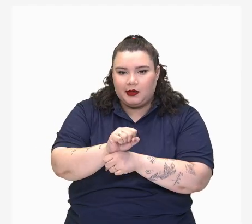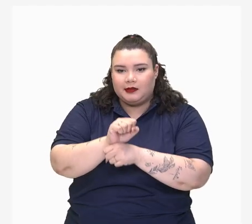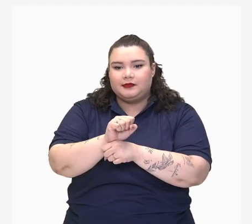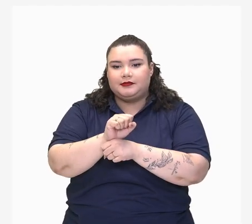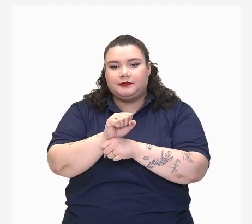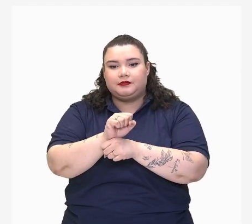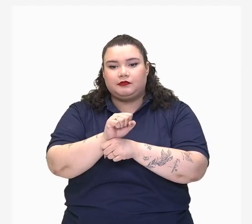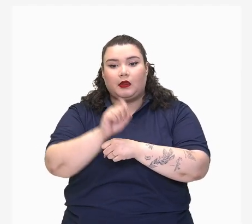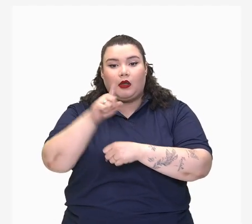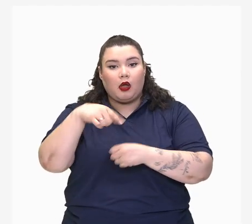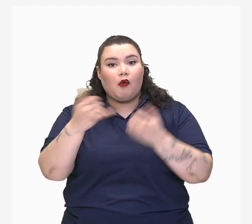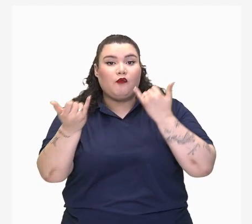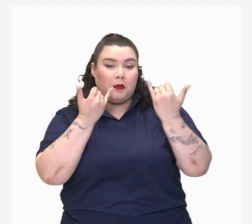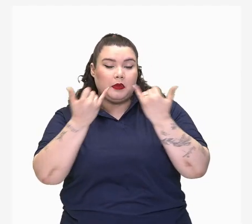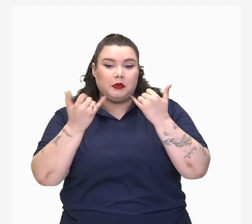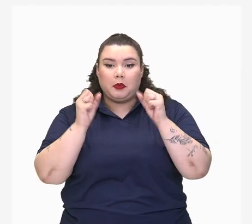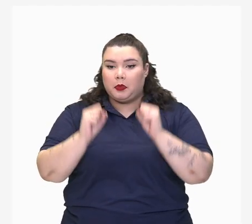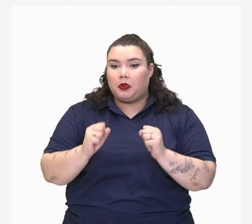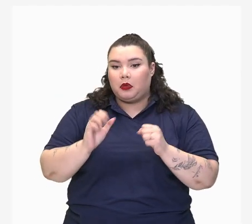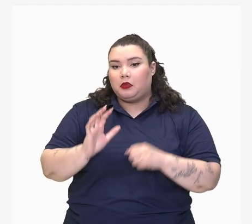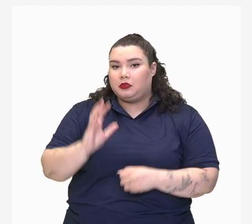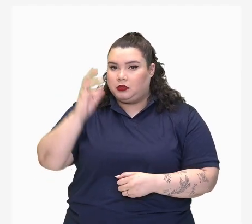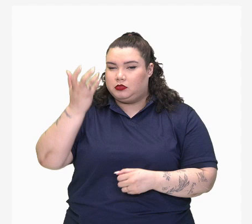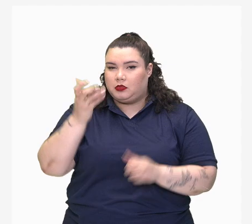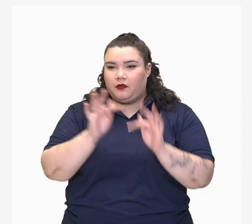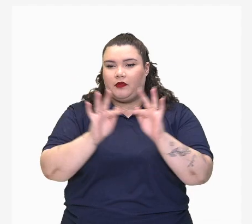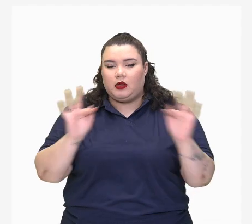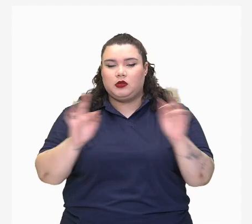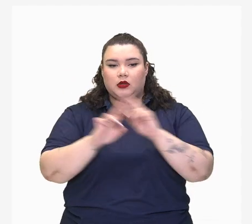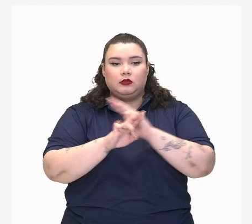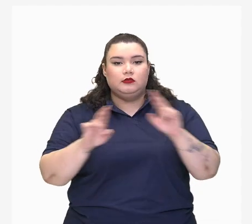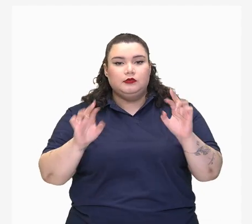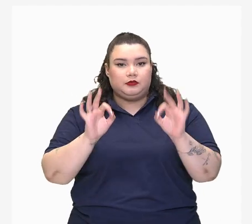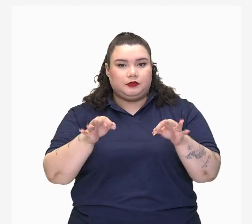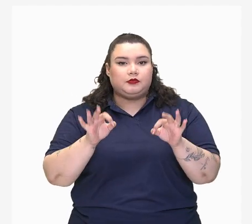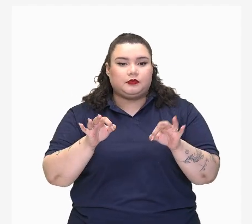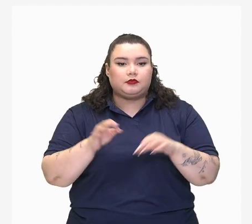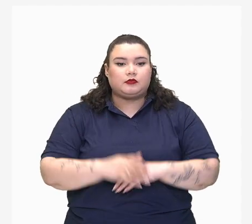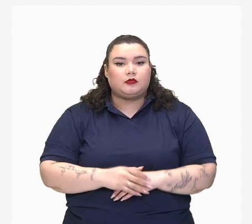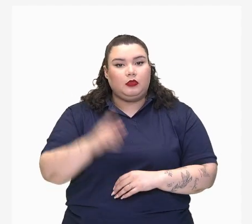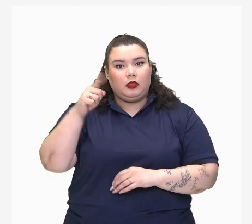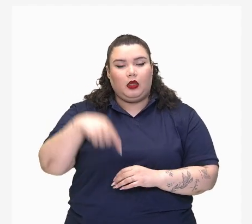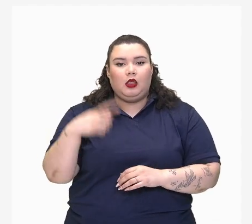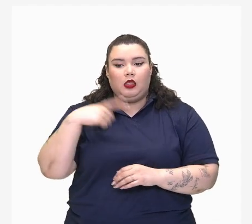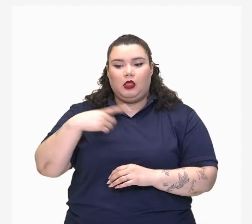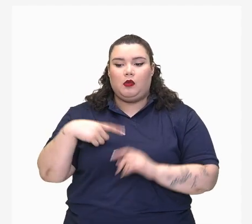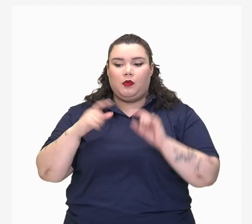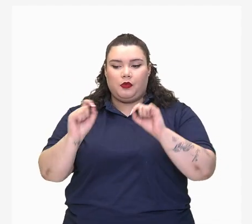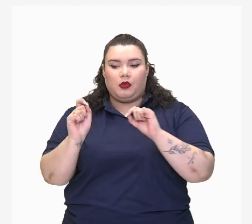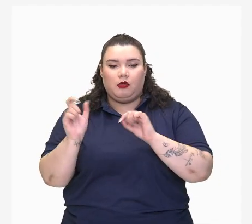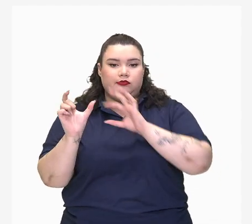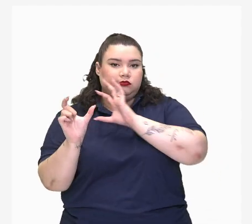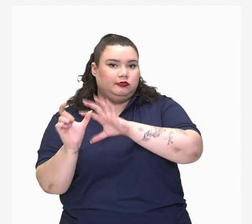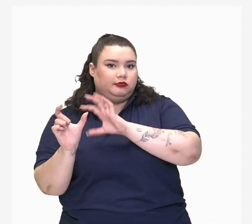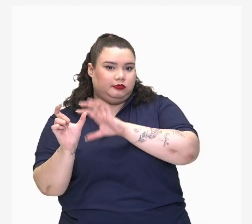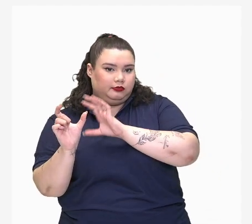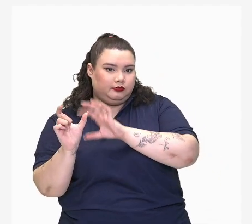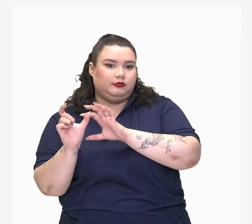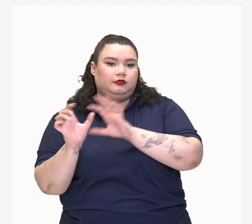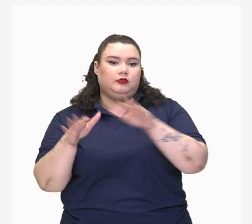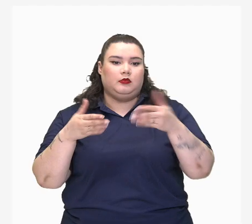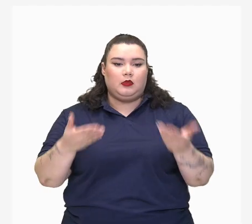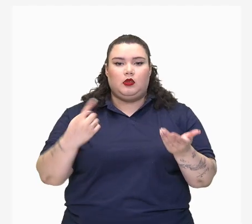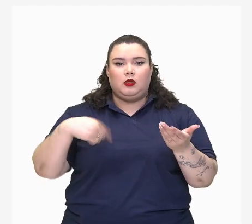uma informação que pode acontecer, né? E traz o sentido literal. Se traz o sentido literal,